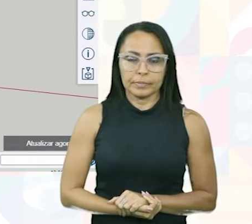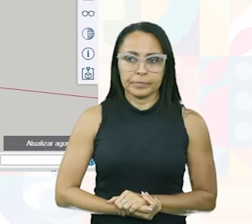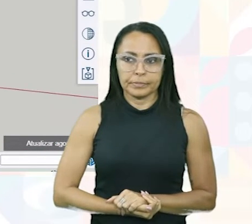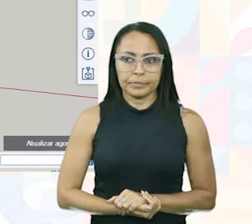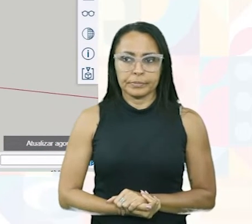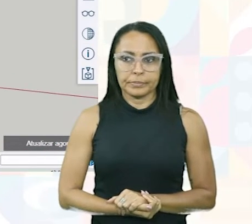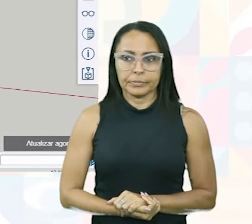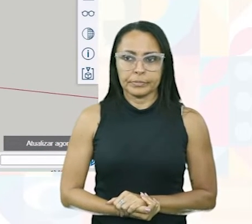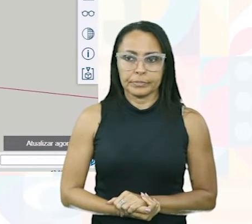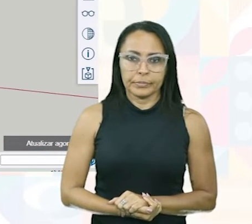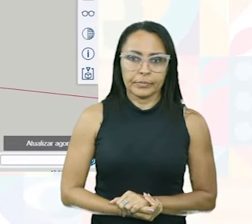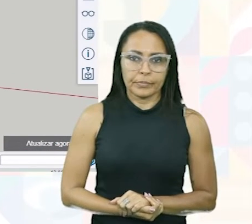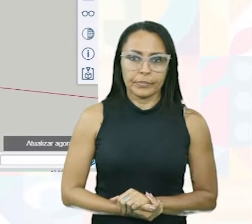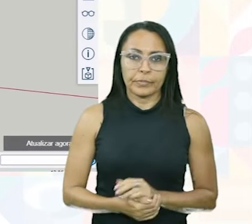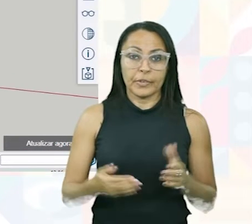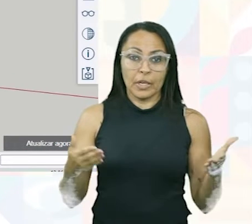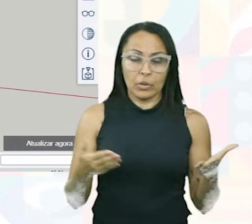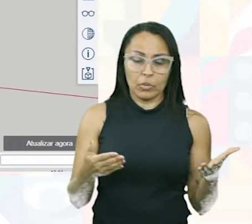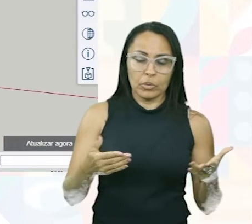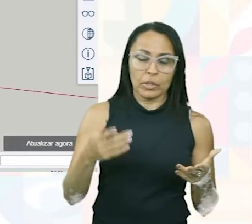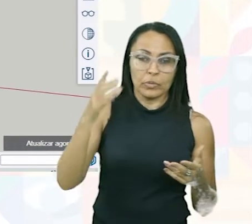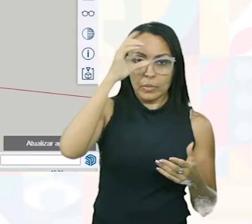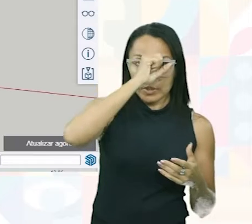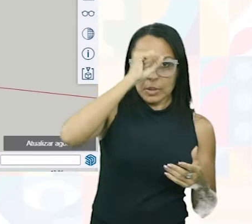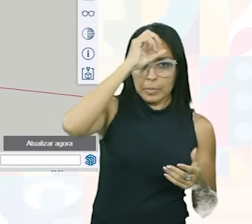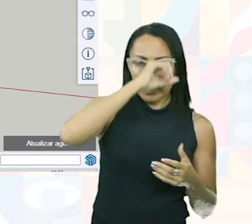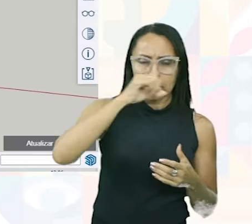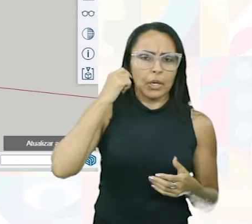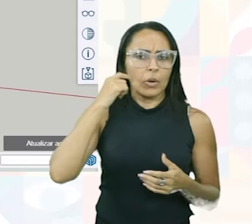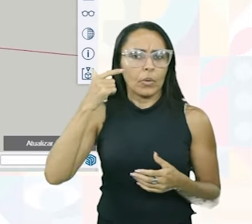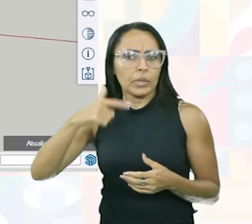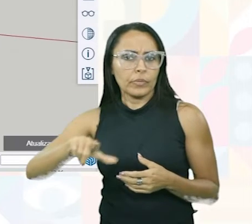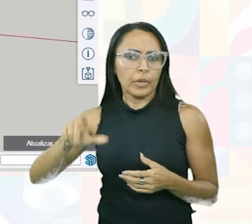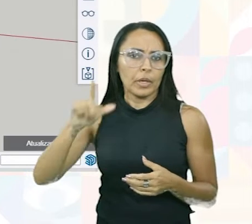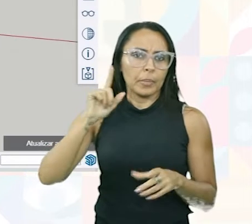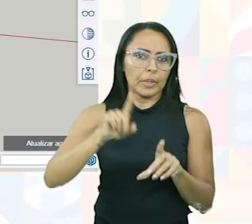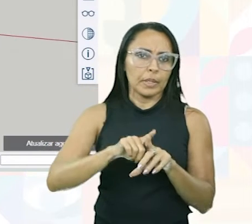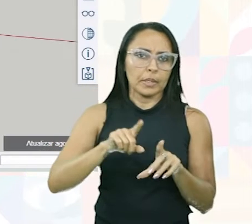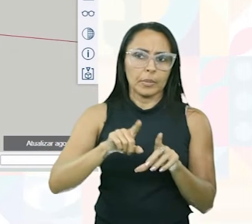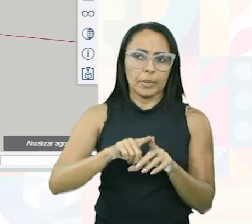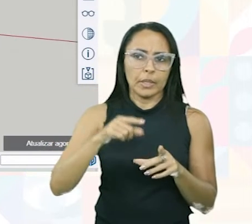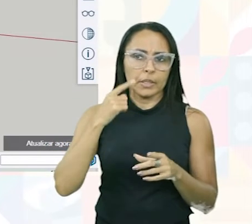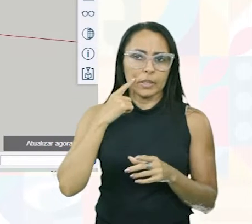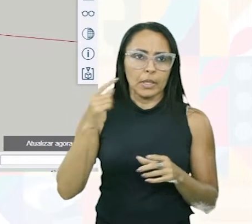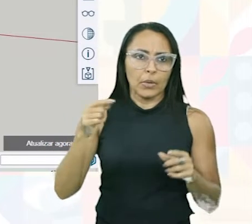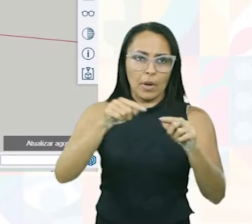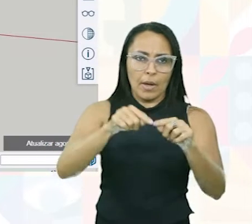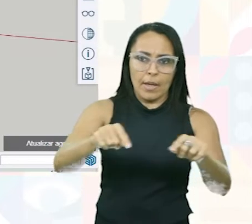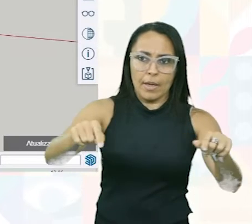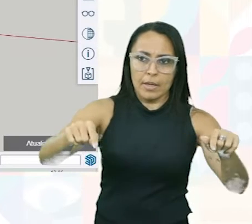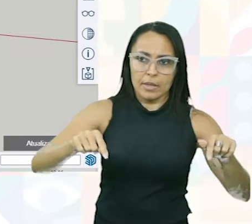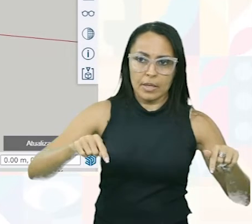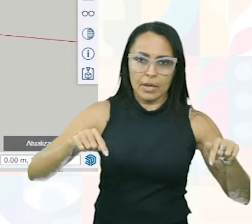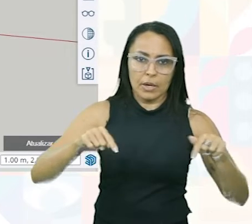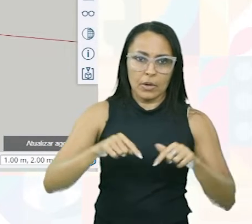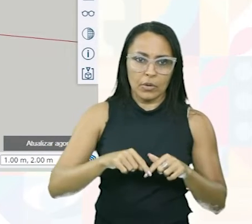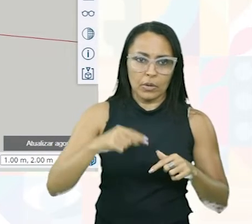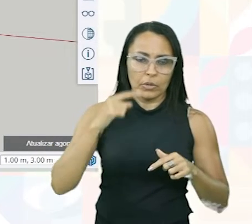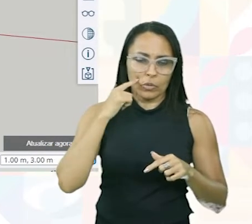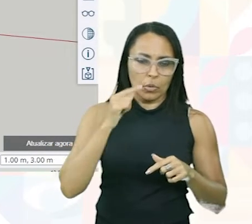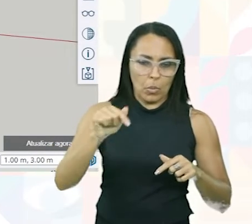Então, agora nós vamos aprender essa outra ferramenta, que é a ferramenta retângulo. Então, a gente pode escolher um ponto aqui,